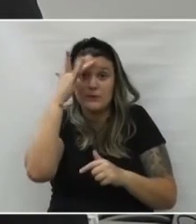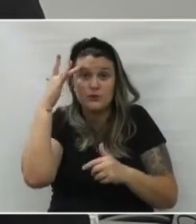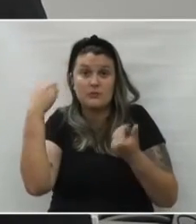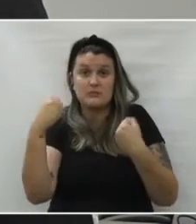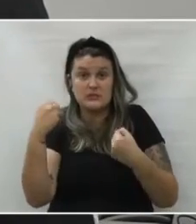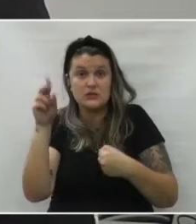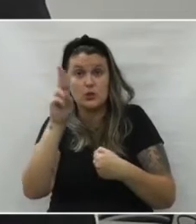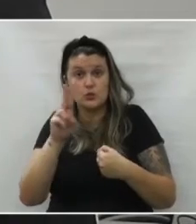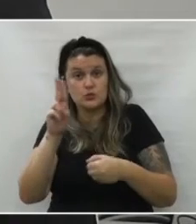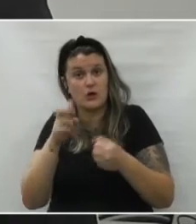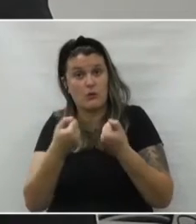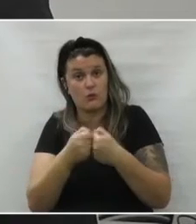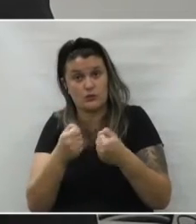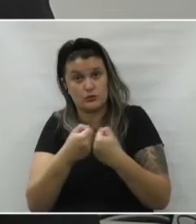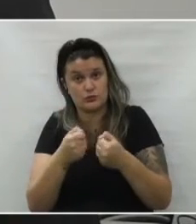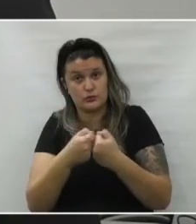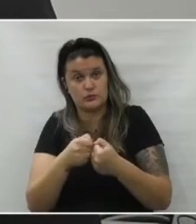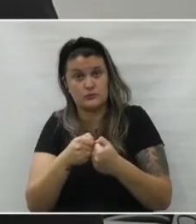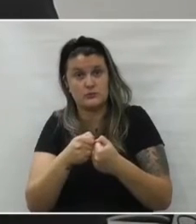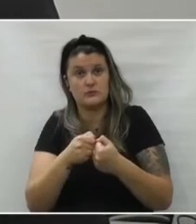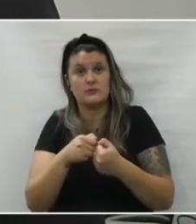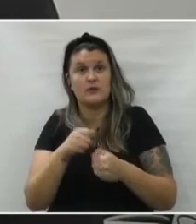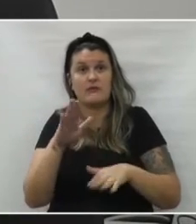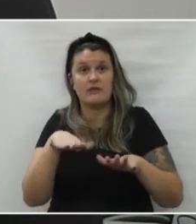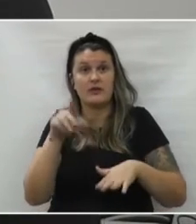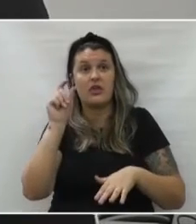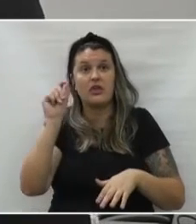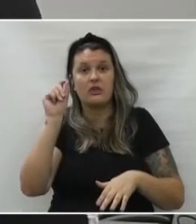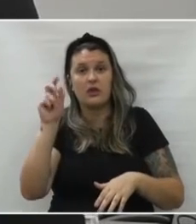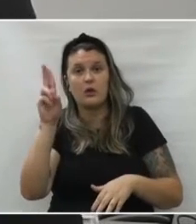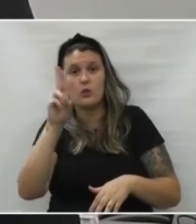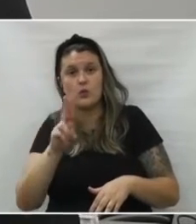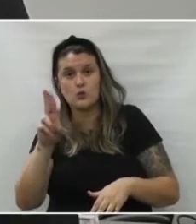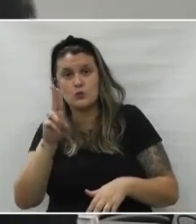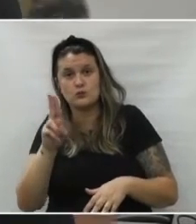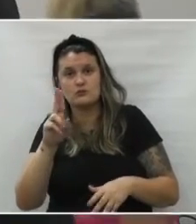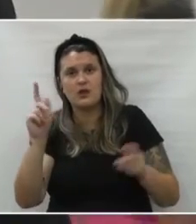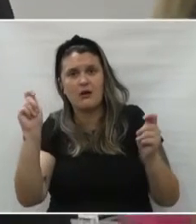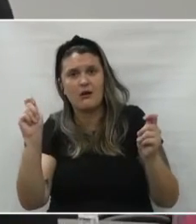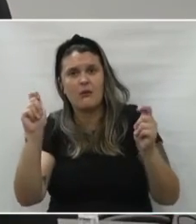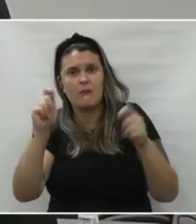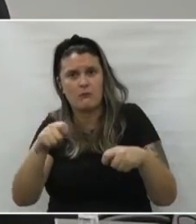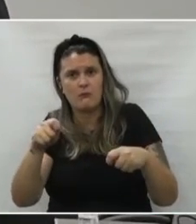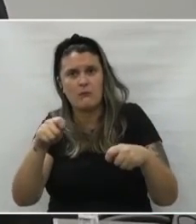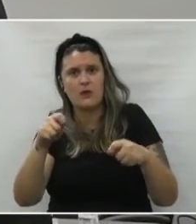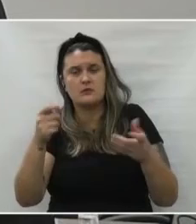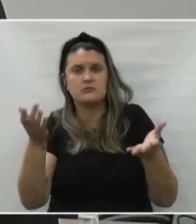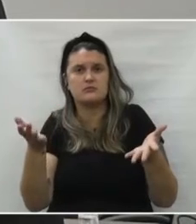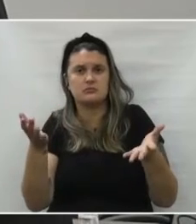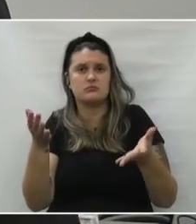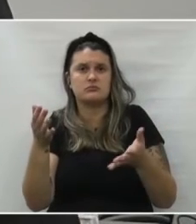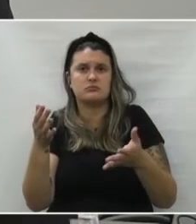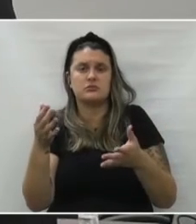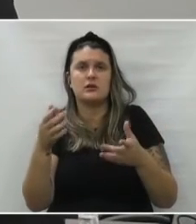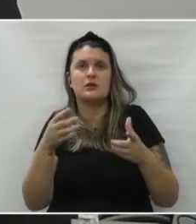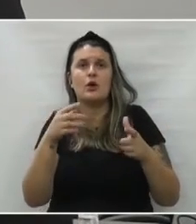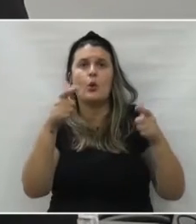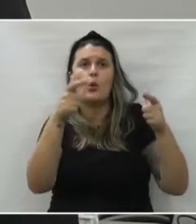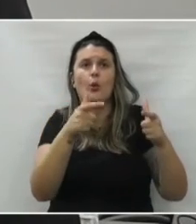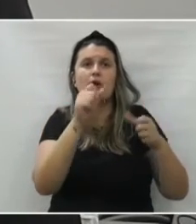transporte coletivo e para isso dar alguma condição para quem usa, dar uma condição dos pontos